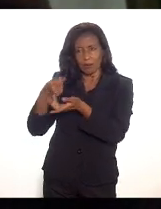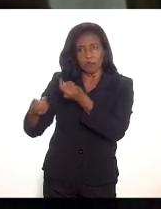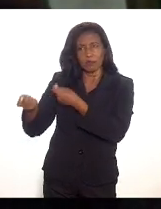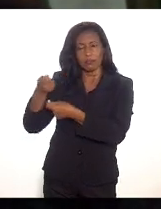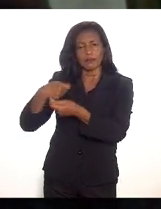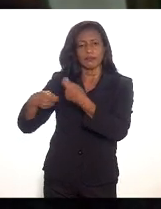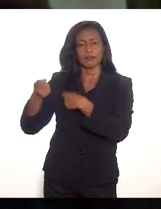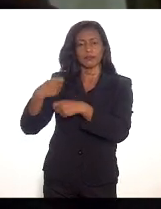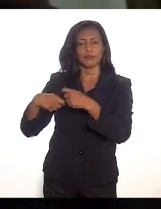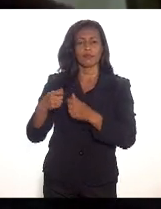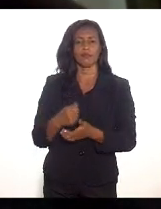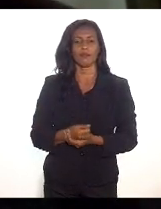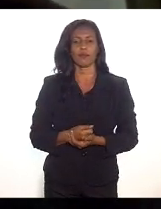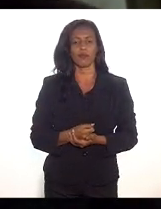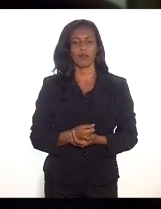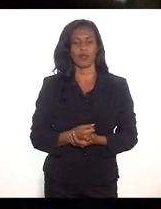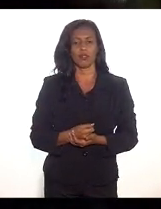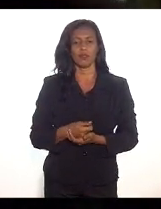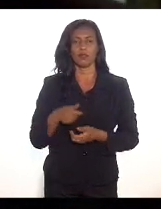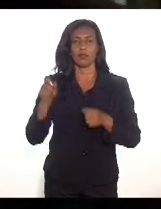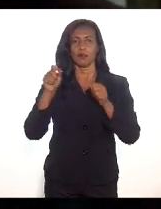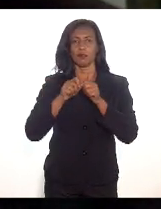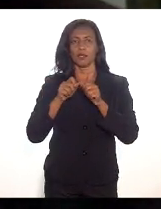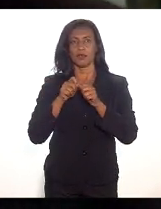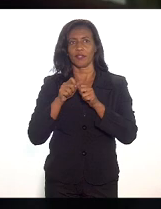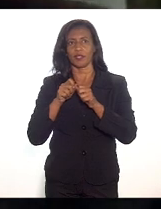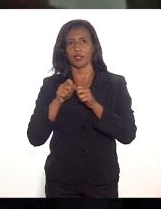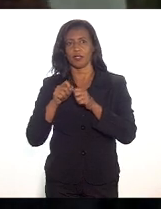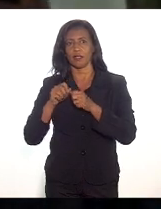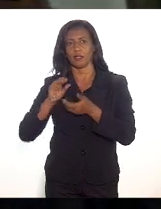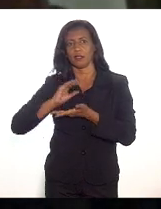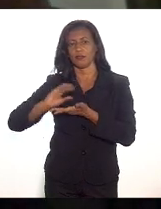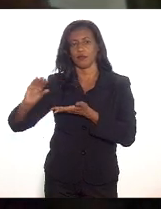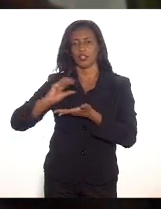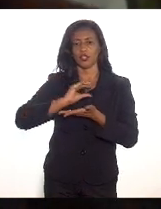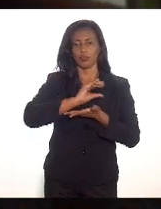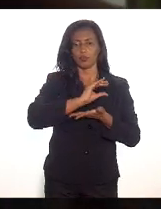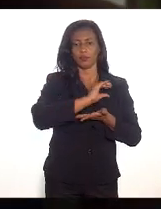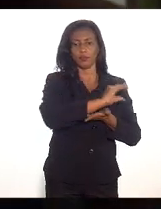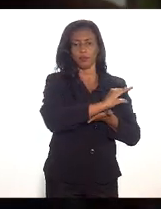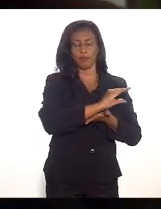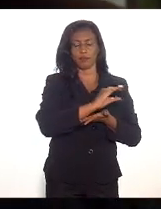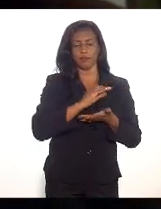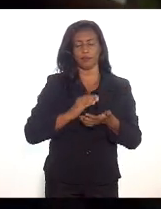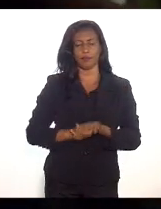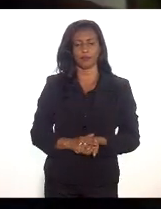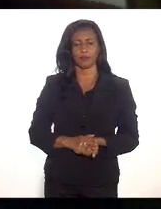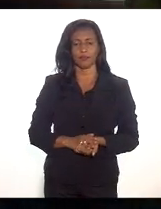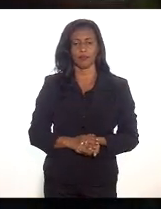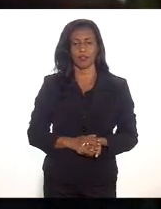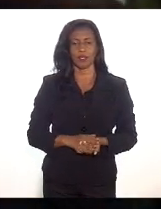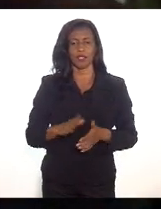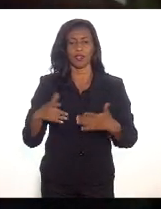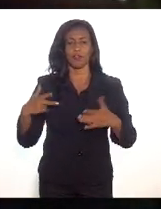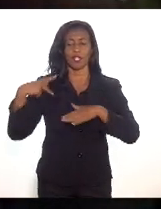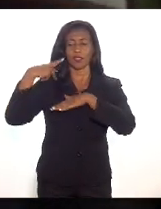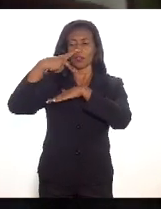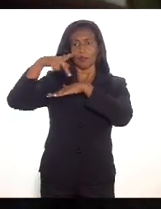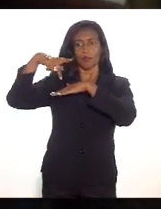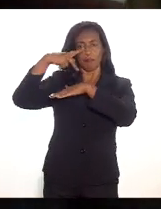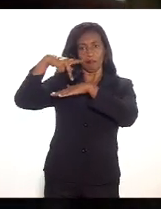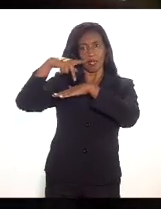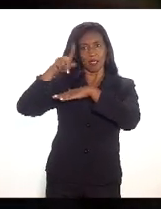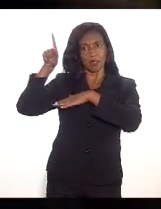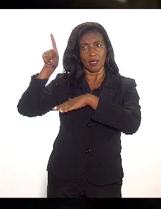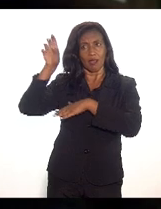privado para fazer investimento, para fazer mais controle social. Tem vários países na Europa que